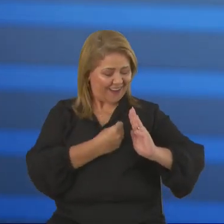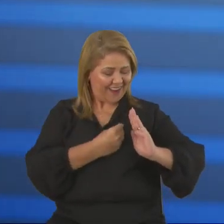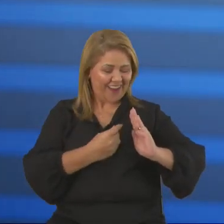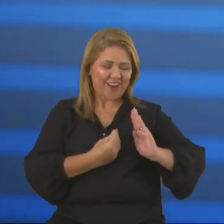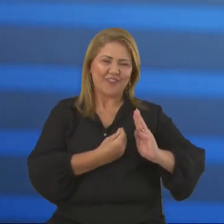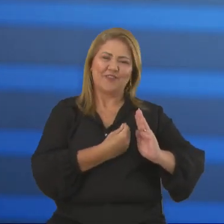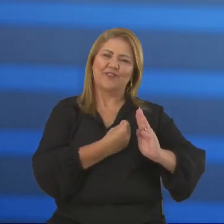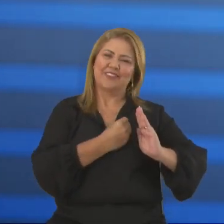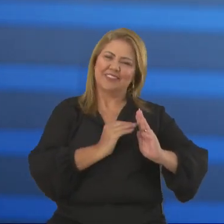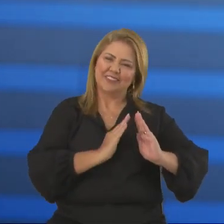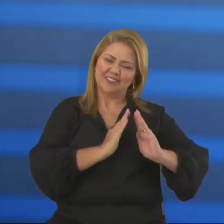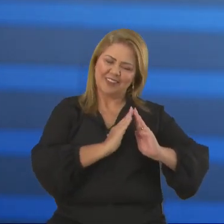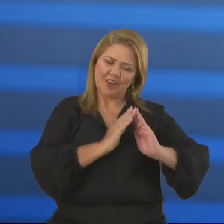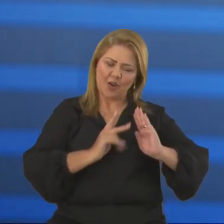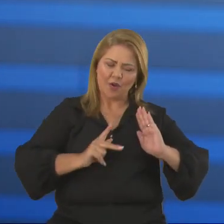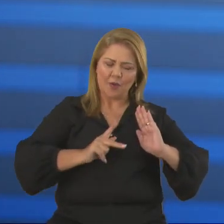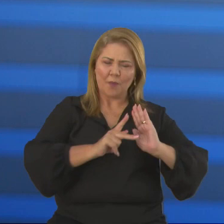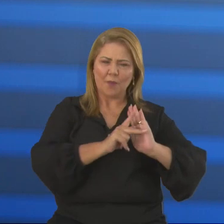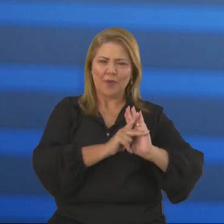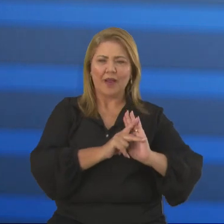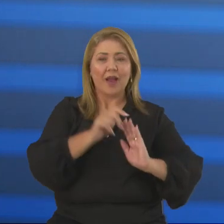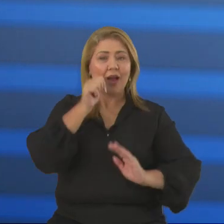lar. Ela